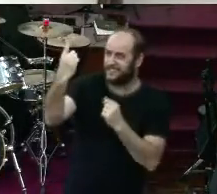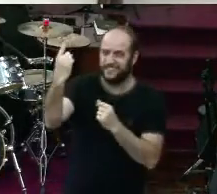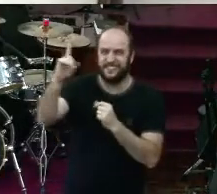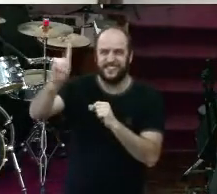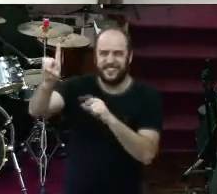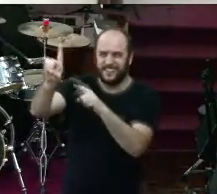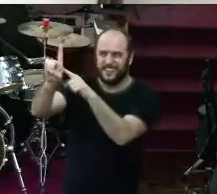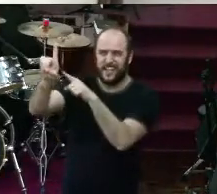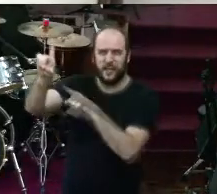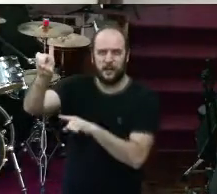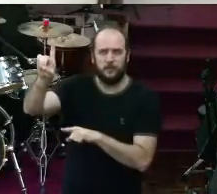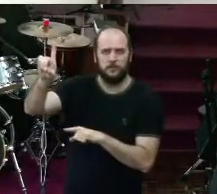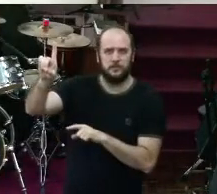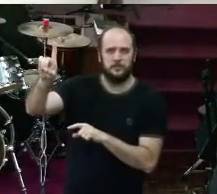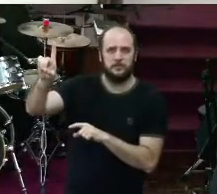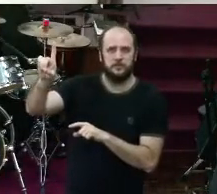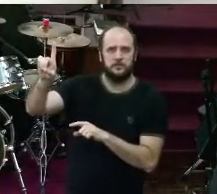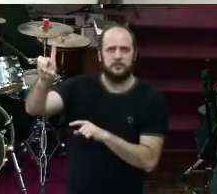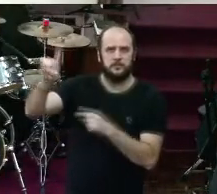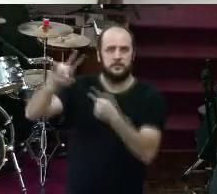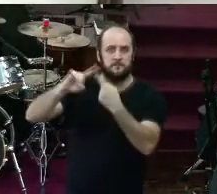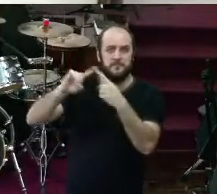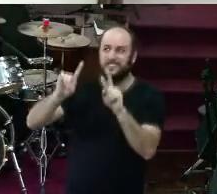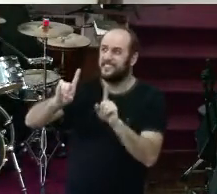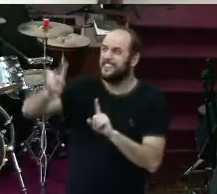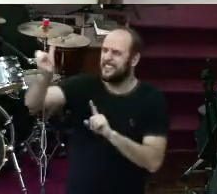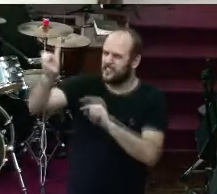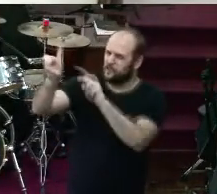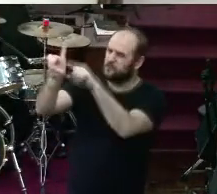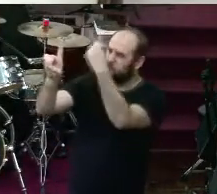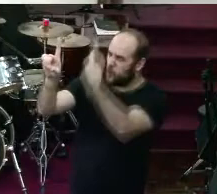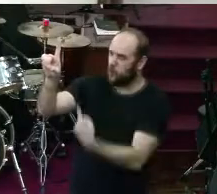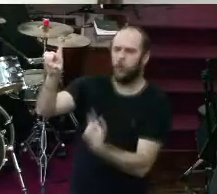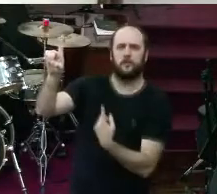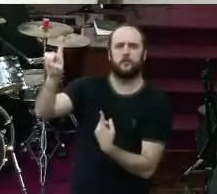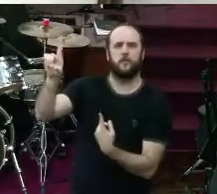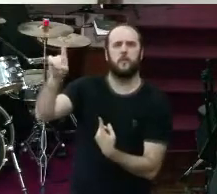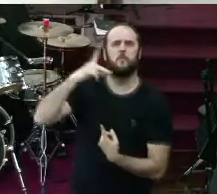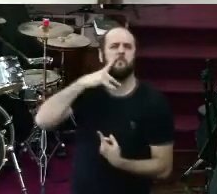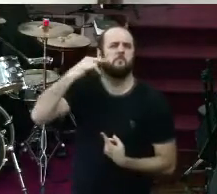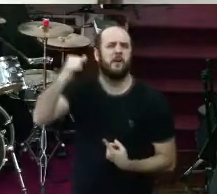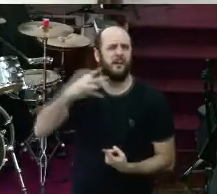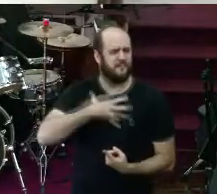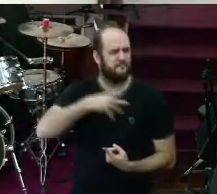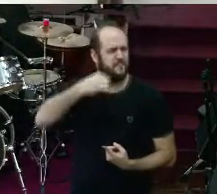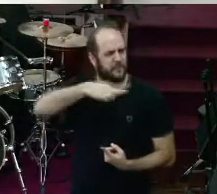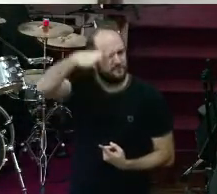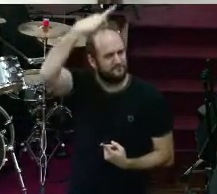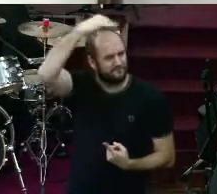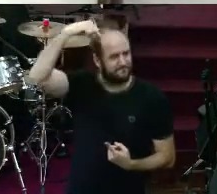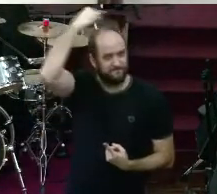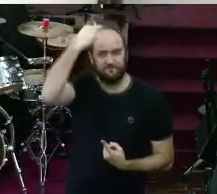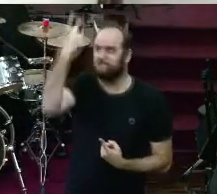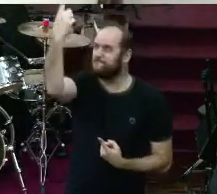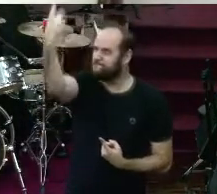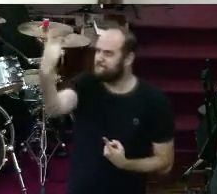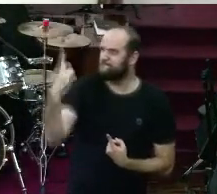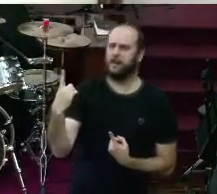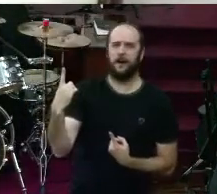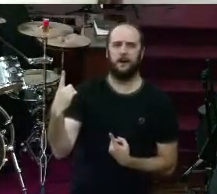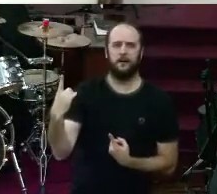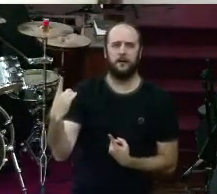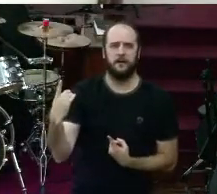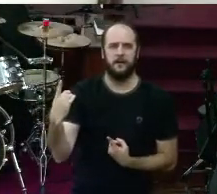encarnado, mas é a pessoa de Deus, o Deus único, que também é Deus Pai, Deus Filho, Deus Espírito Santo. E ele diz que